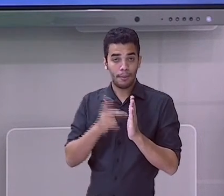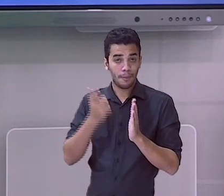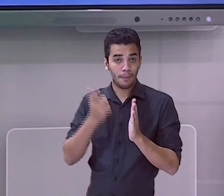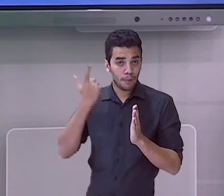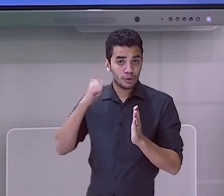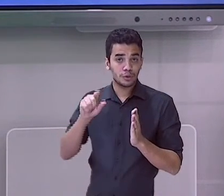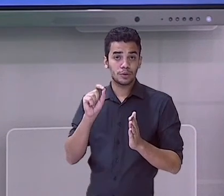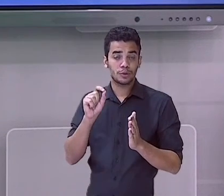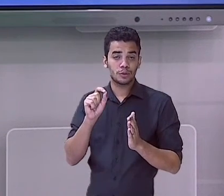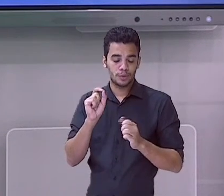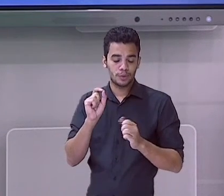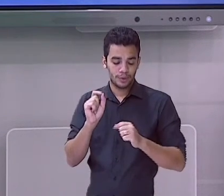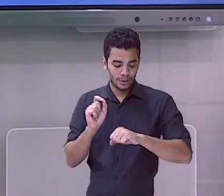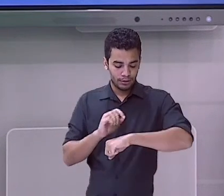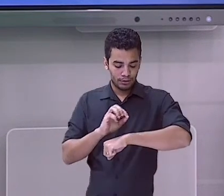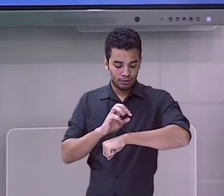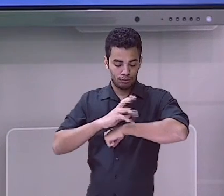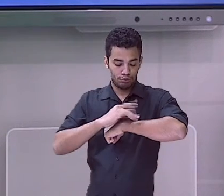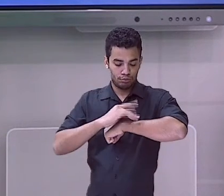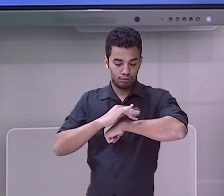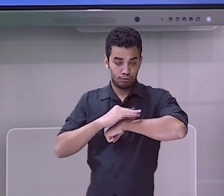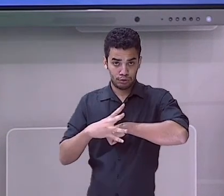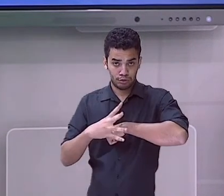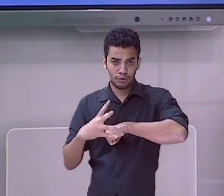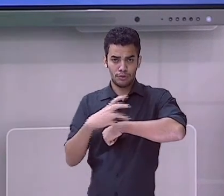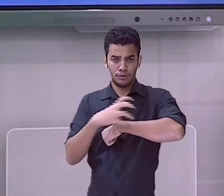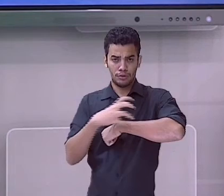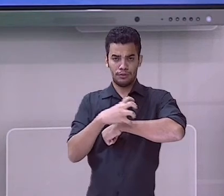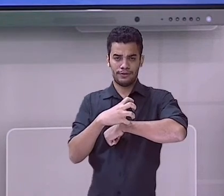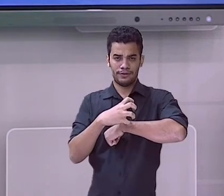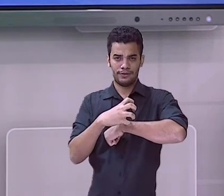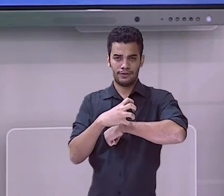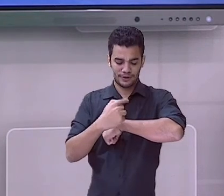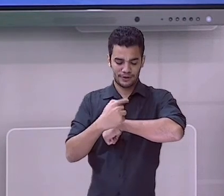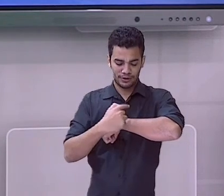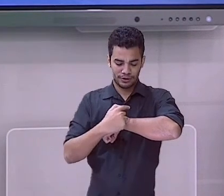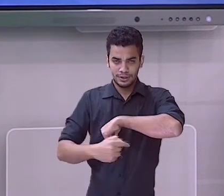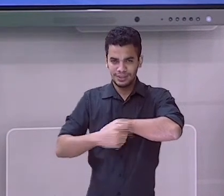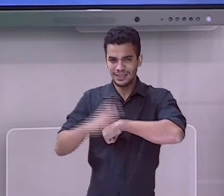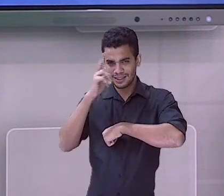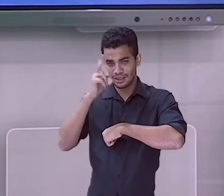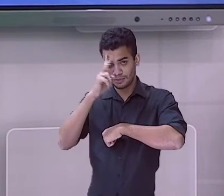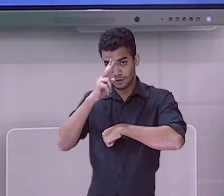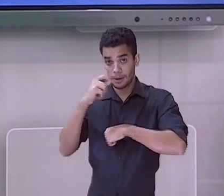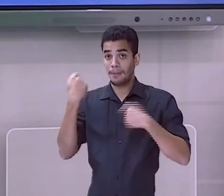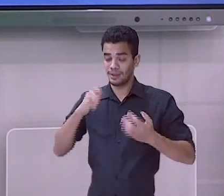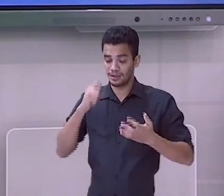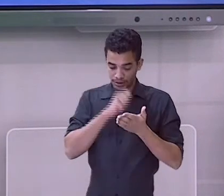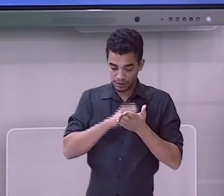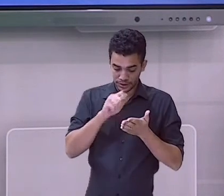Importante, são muitas informações, mas a gente tem que estar sempre buscando anotar para não se esquecer. E se